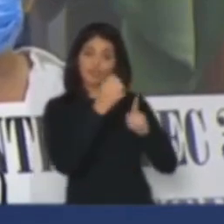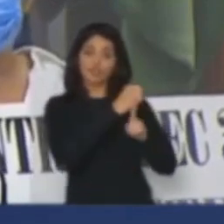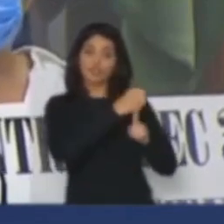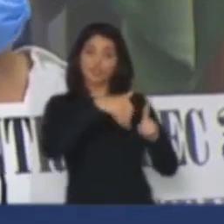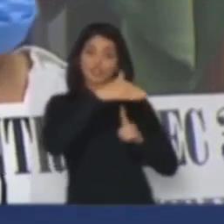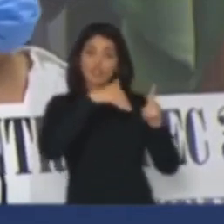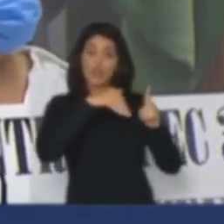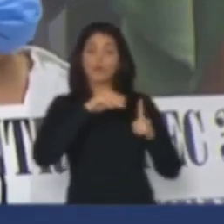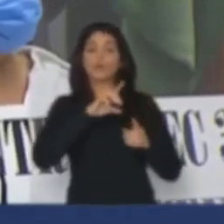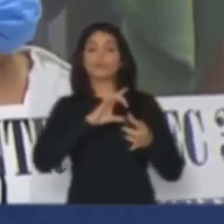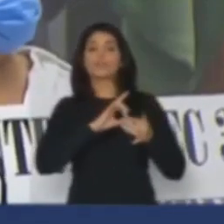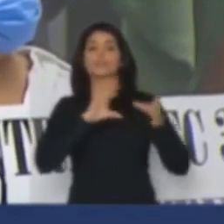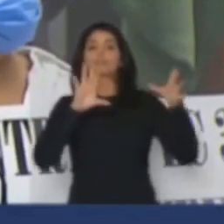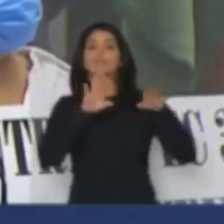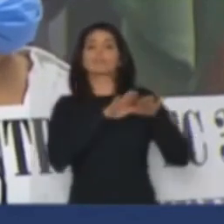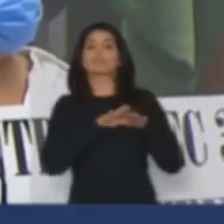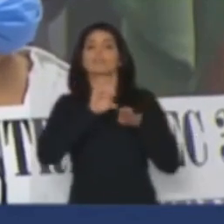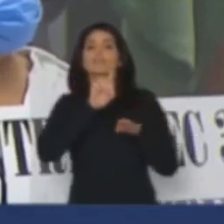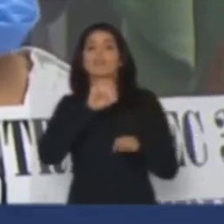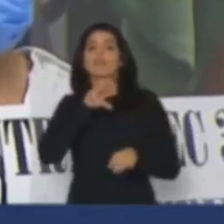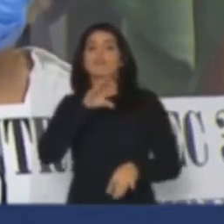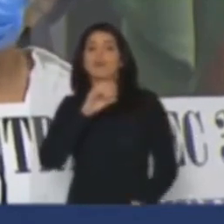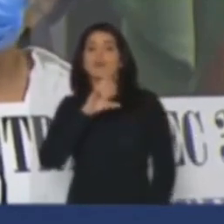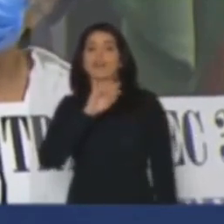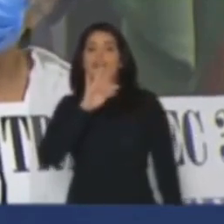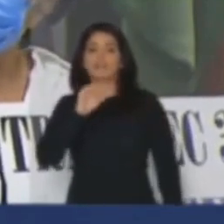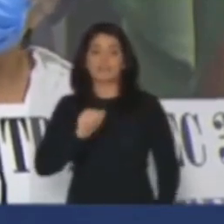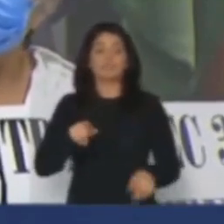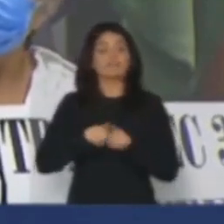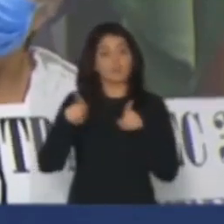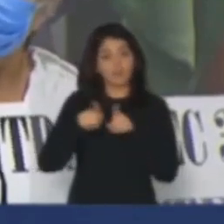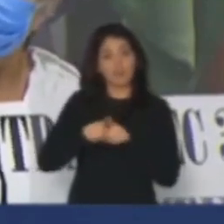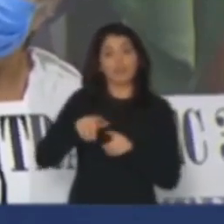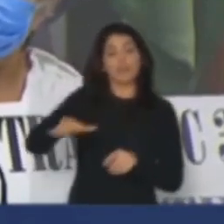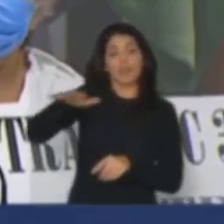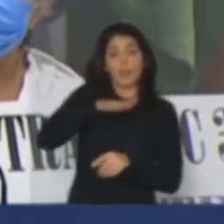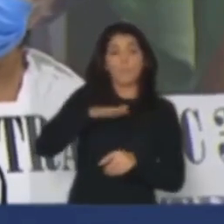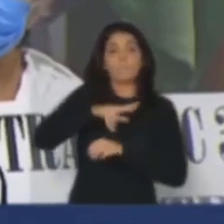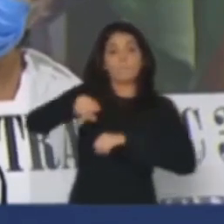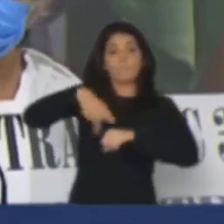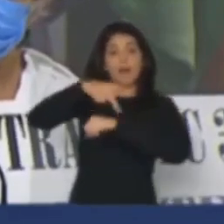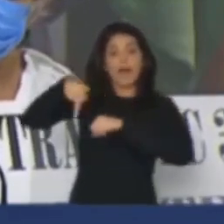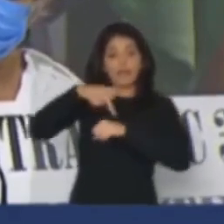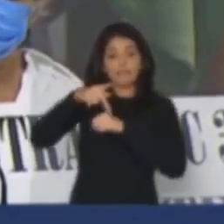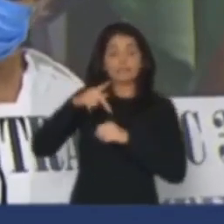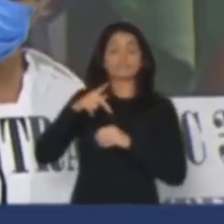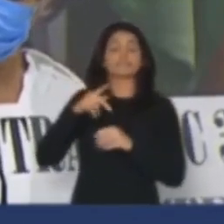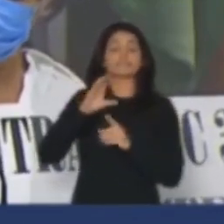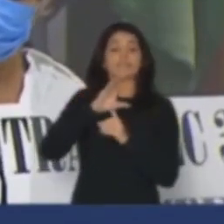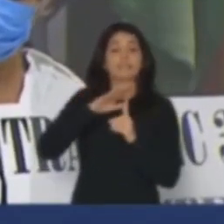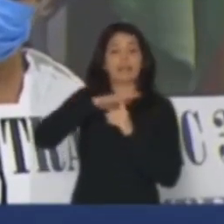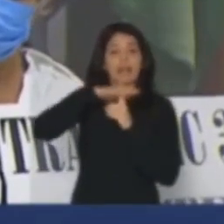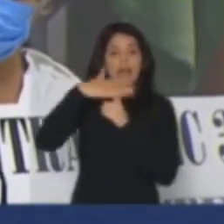desenvolvido. Mas nos países capitalistas, também o número de servidores públicos é muito superior ao